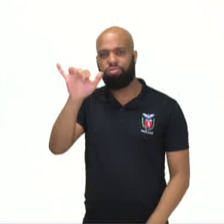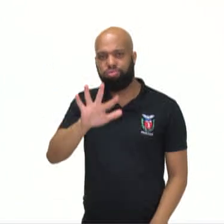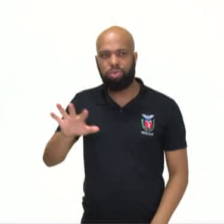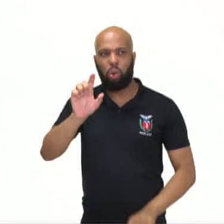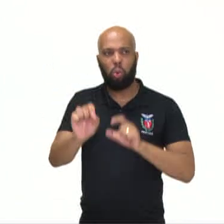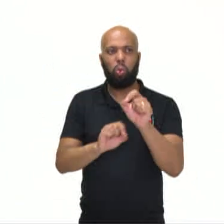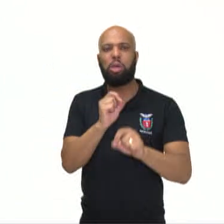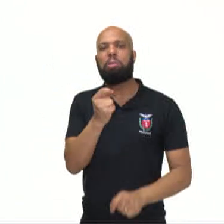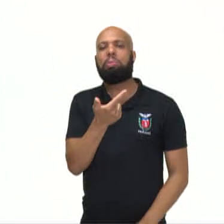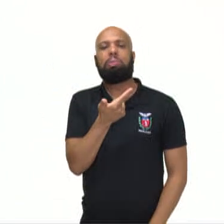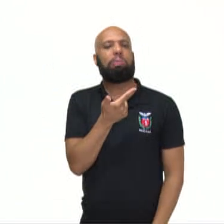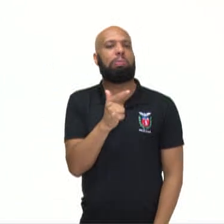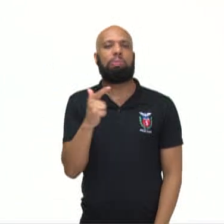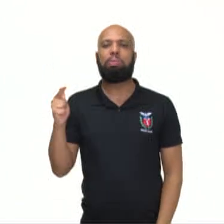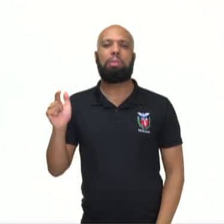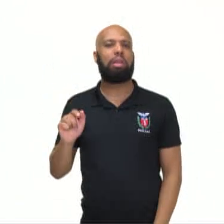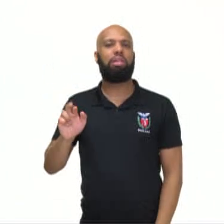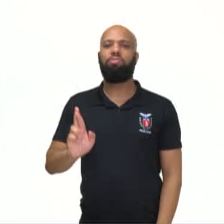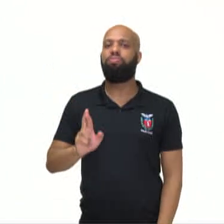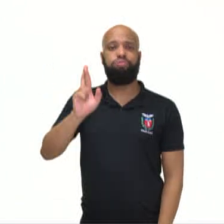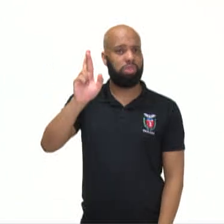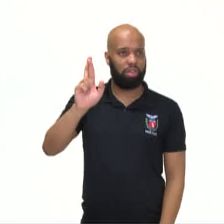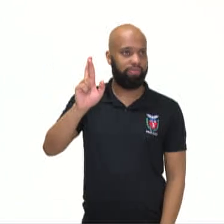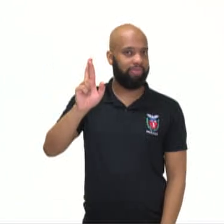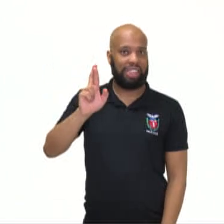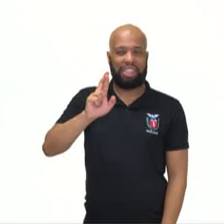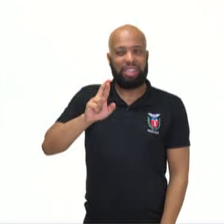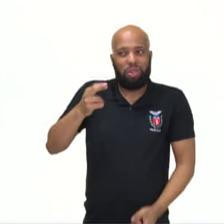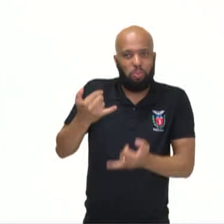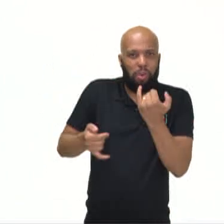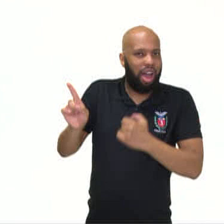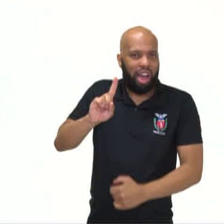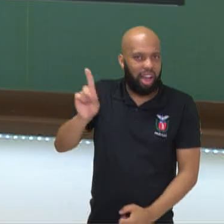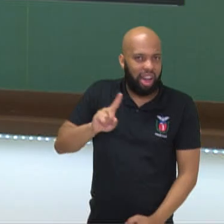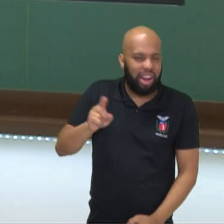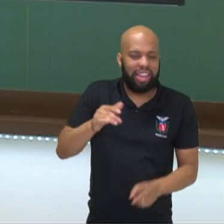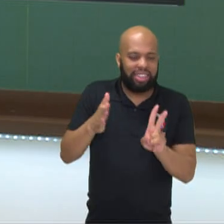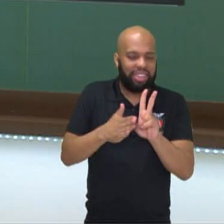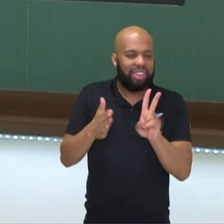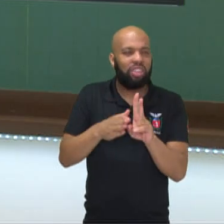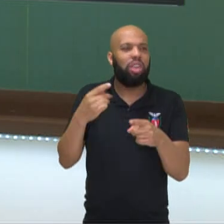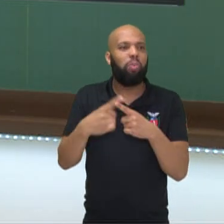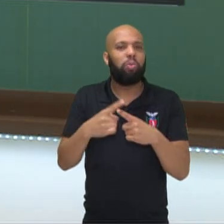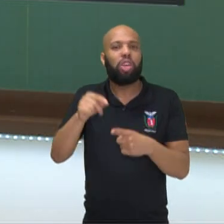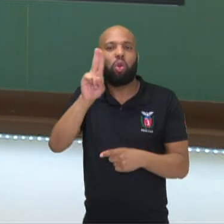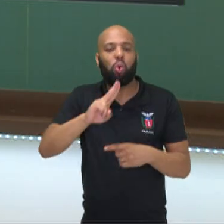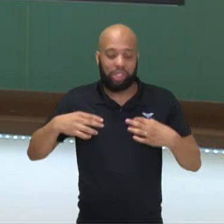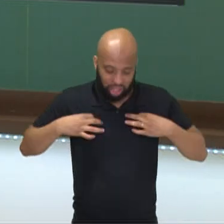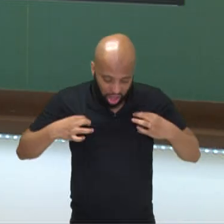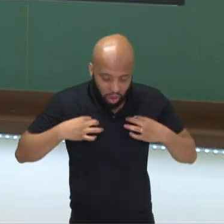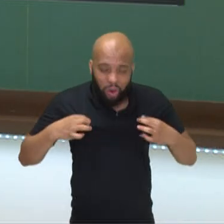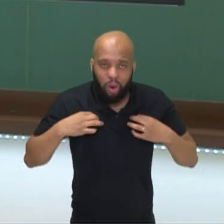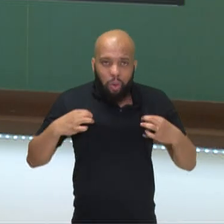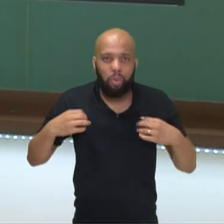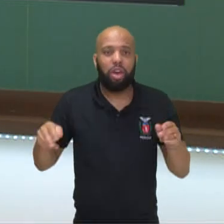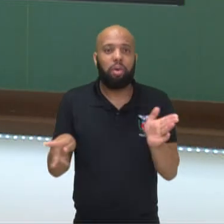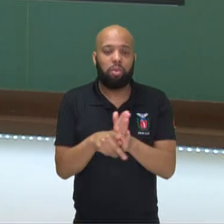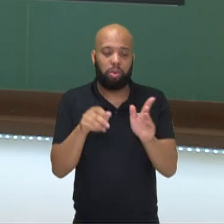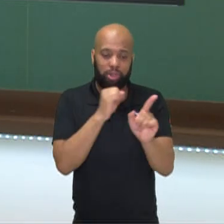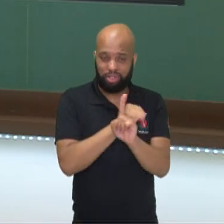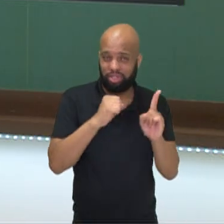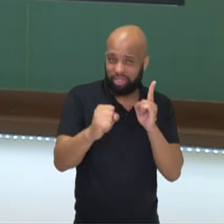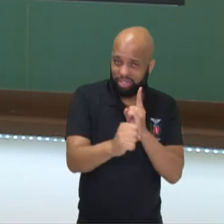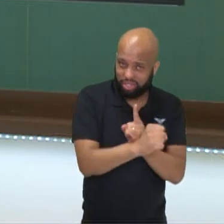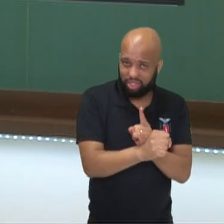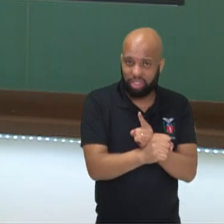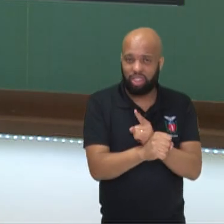você não tem uma representação clássica do indígena. Eles estão todos aí com roupas da sociedade,